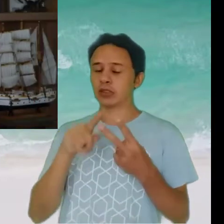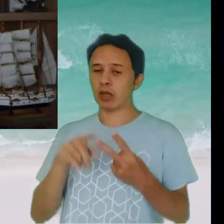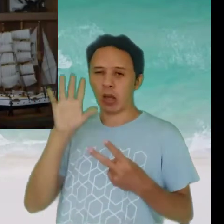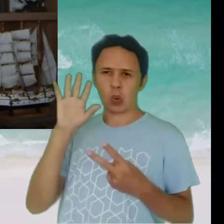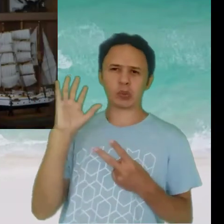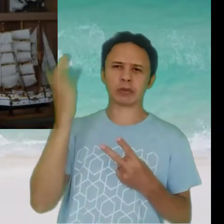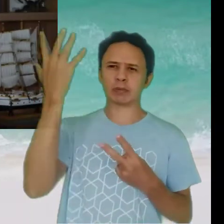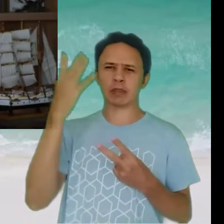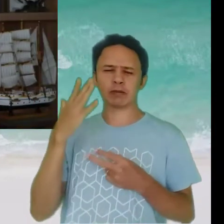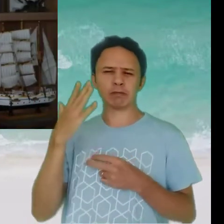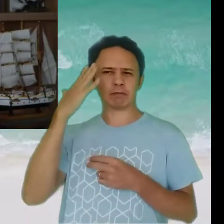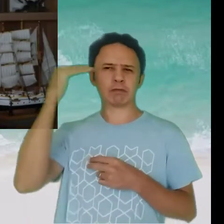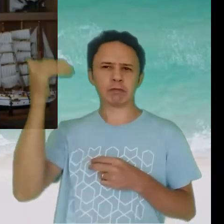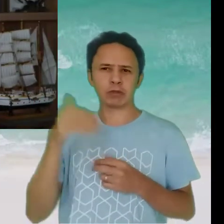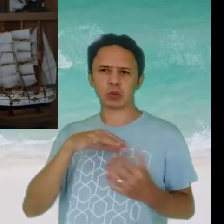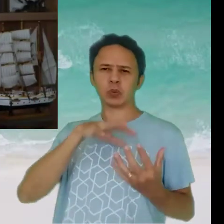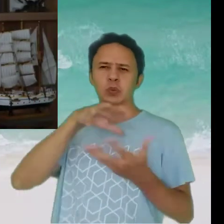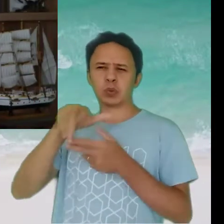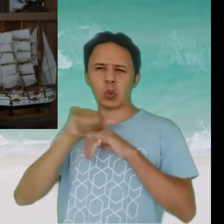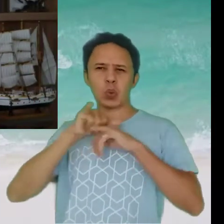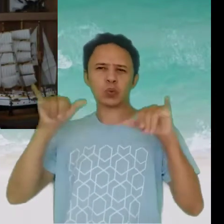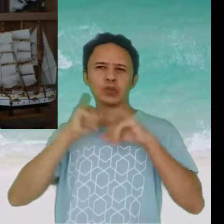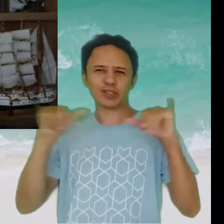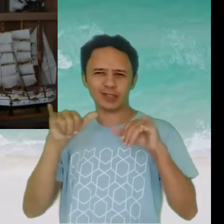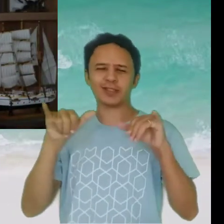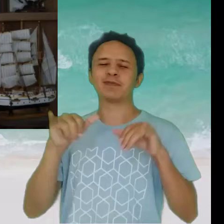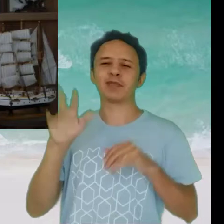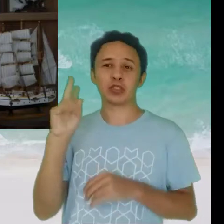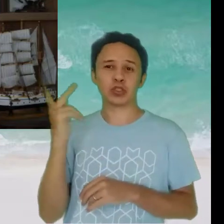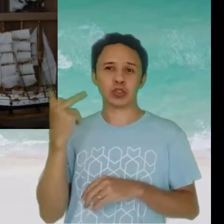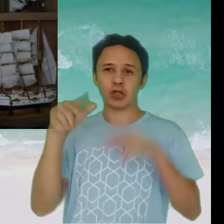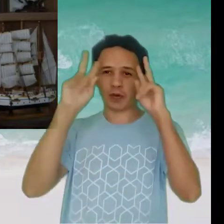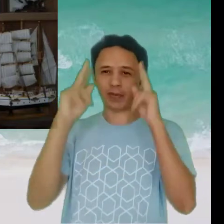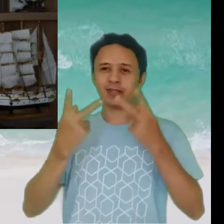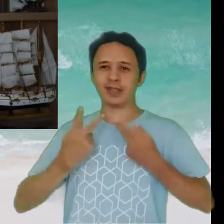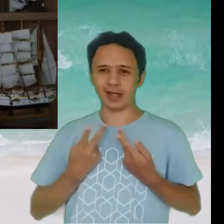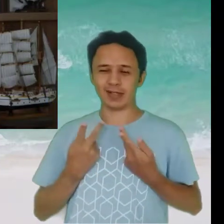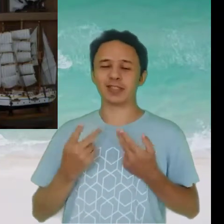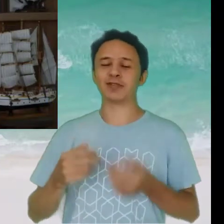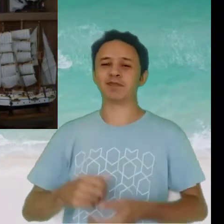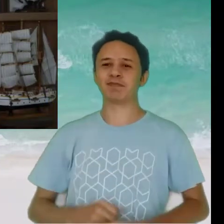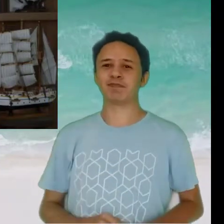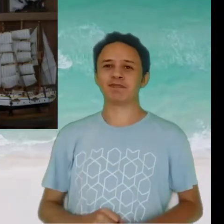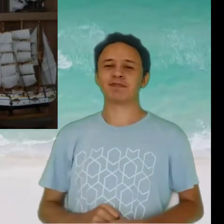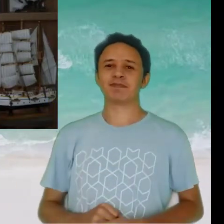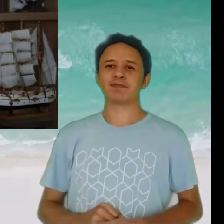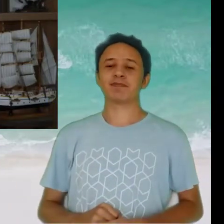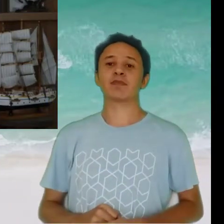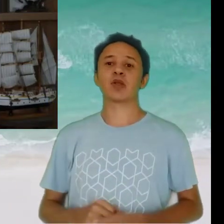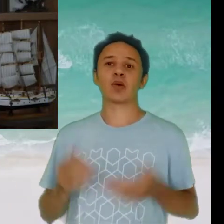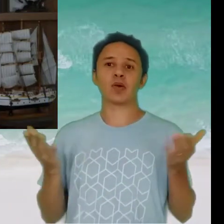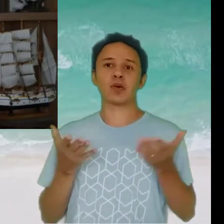os dois dos maiores acontecimentos de que se há notícia na história da humanidade. Palavras do papai da economia moderna, o